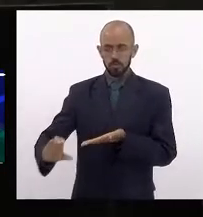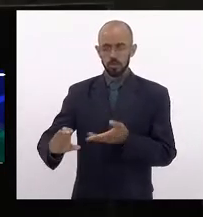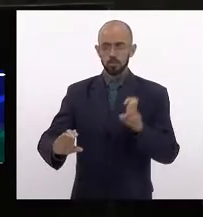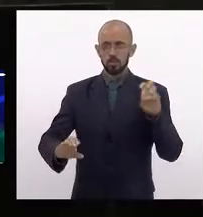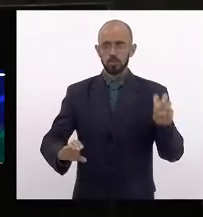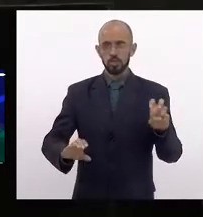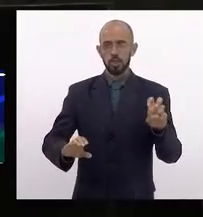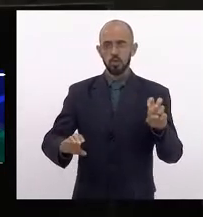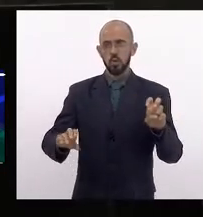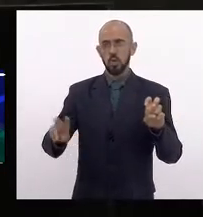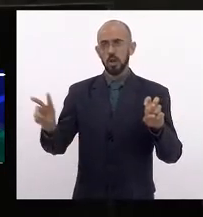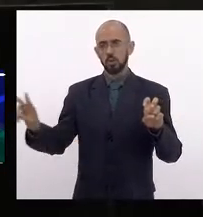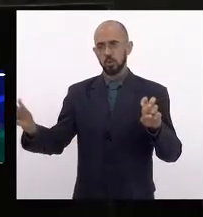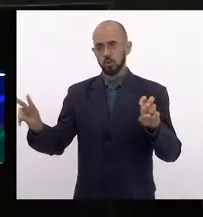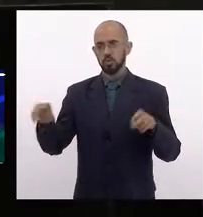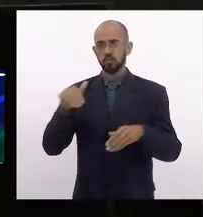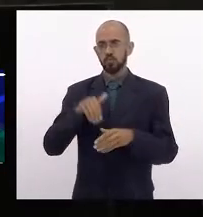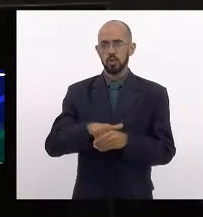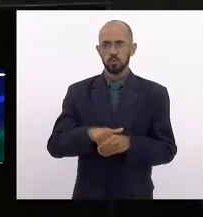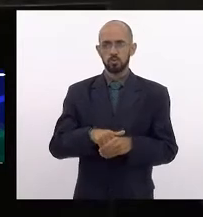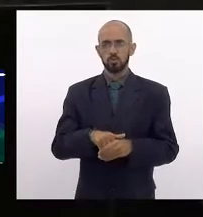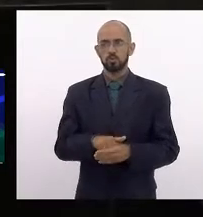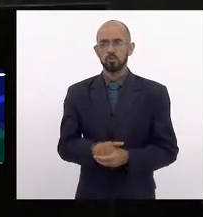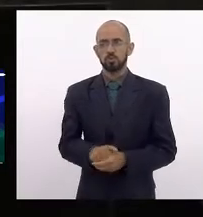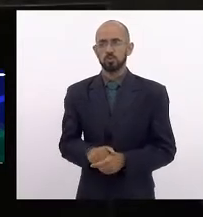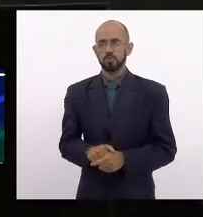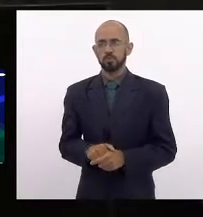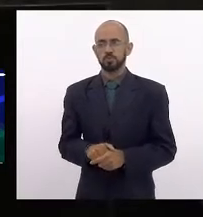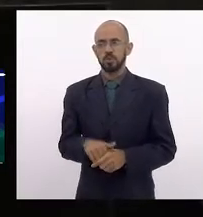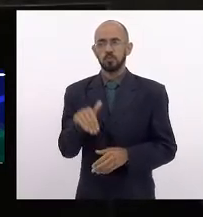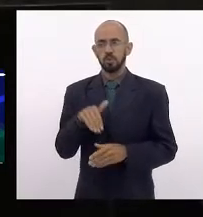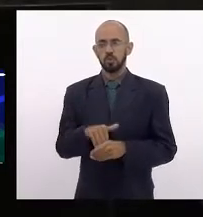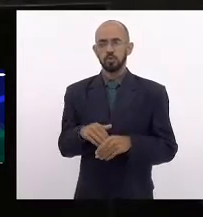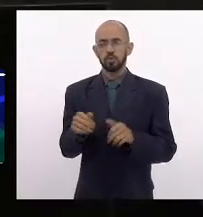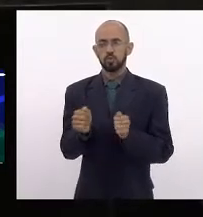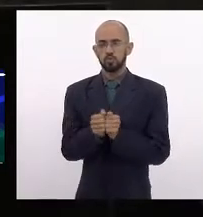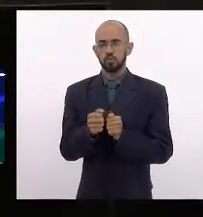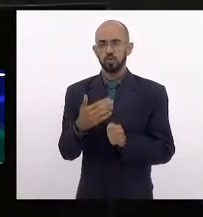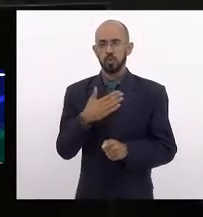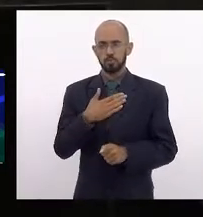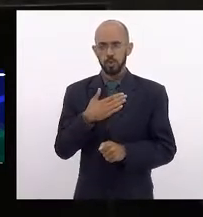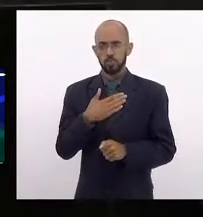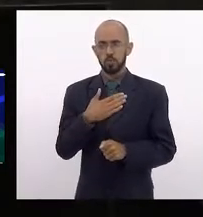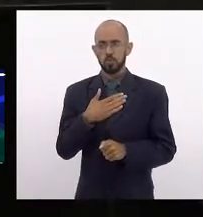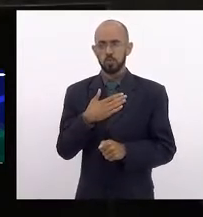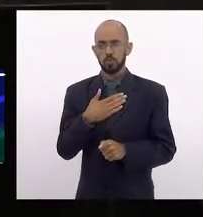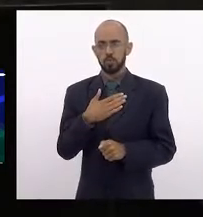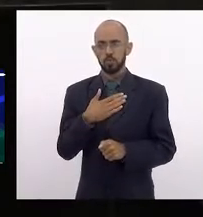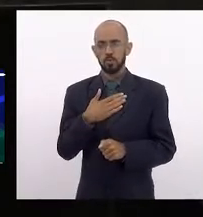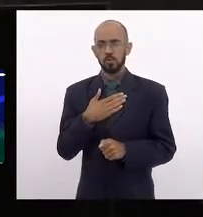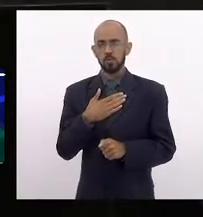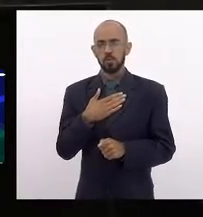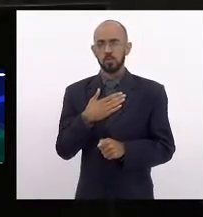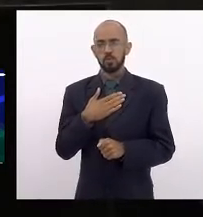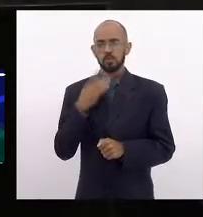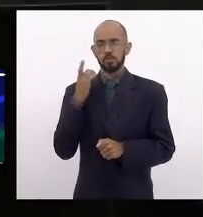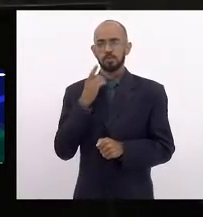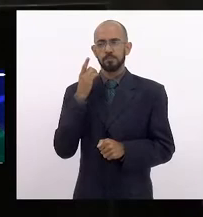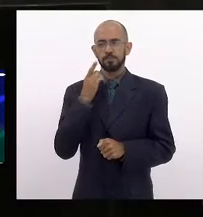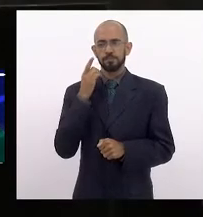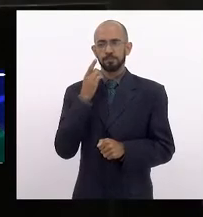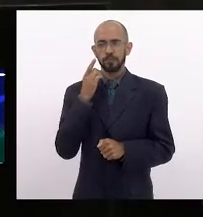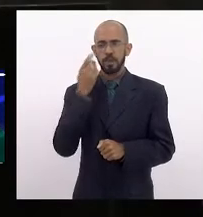cinco votos a dois voltou junto comigo e eu com ele o deputado